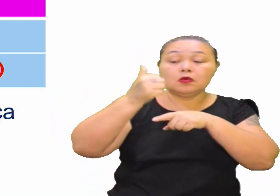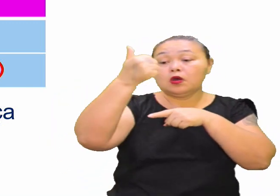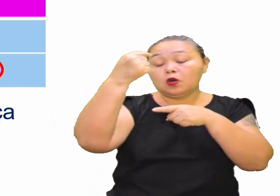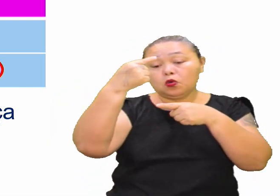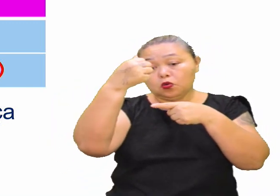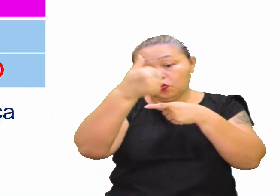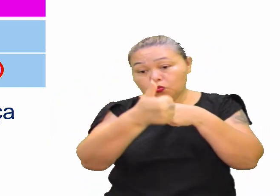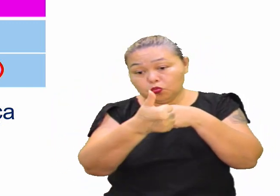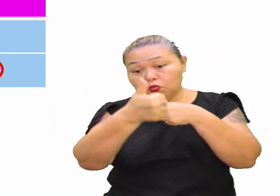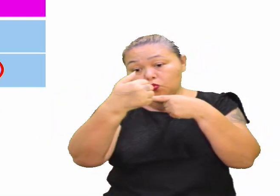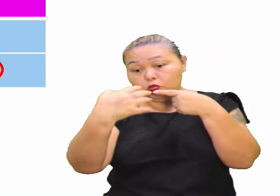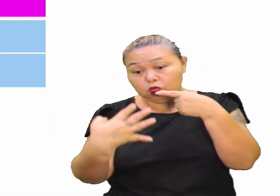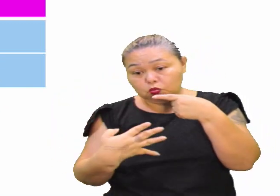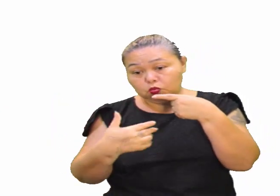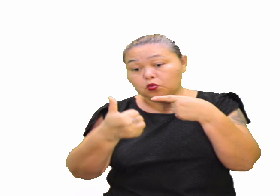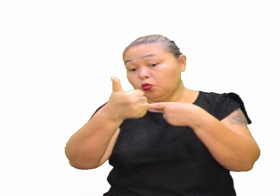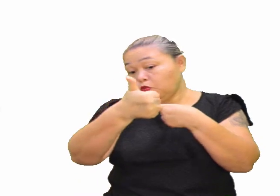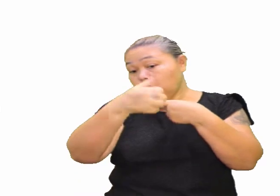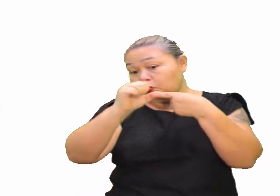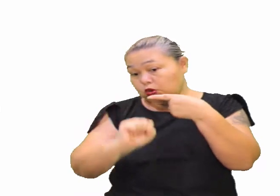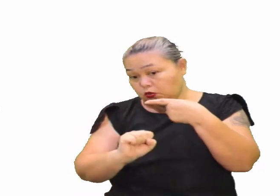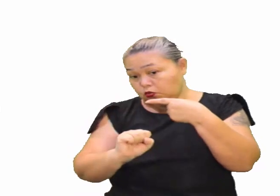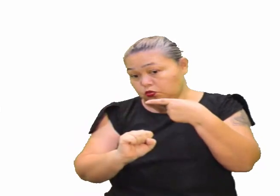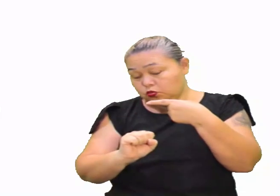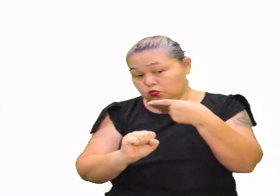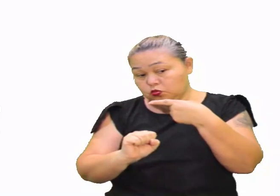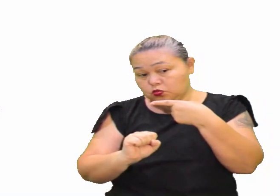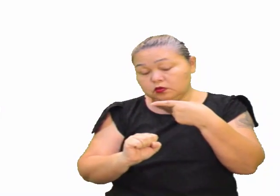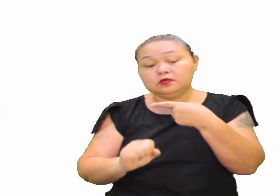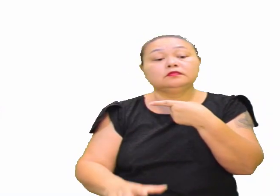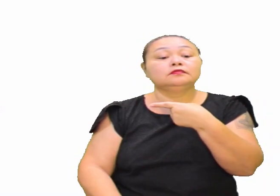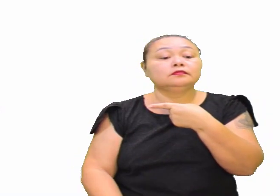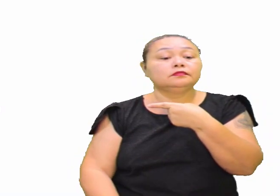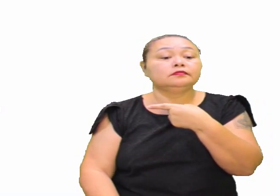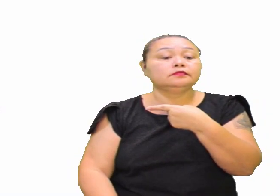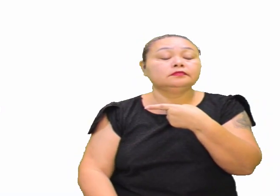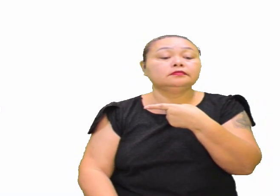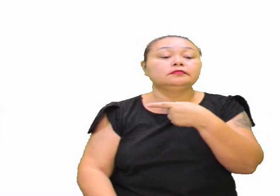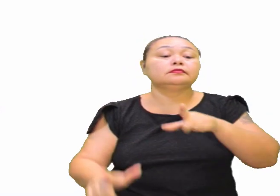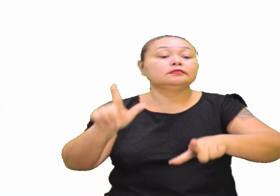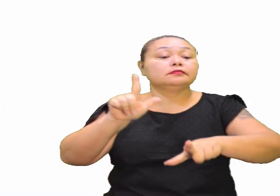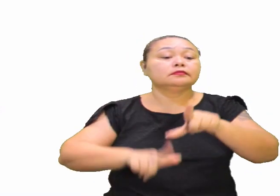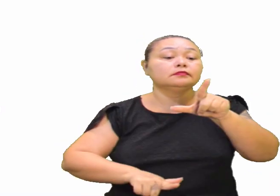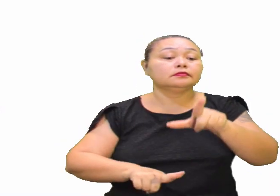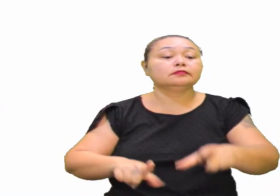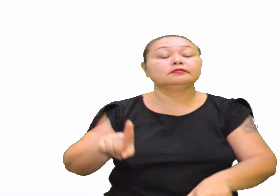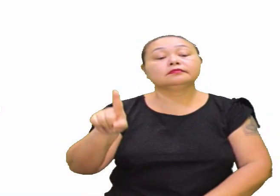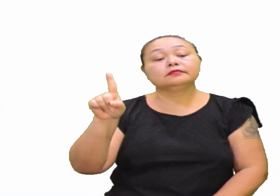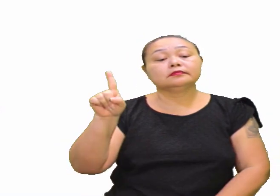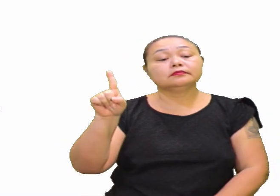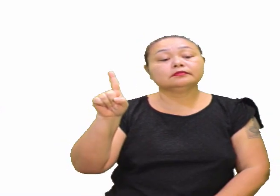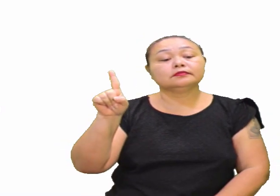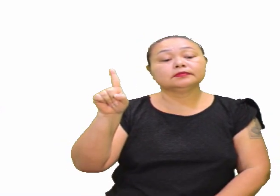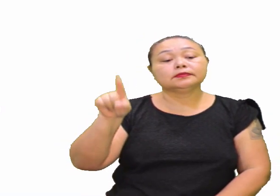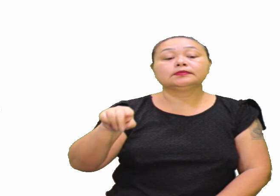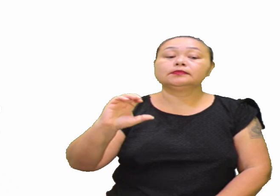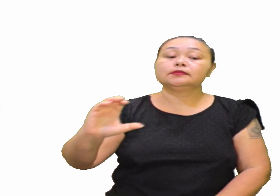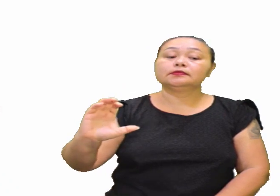normal. Então, ele tem o D maiúsculo. Para considerar a